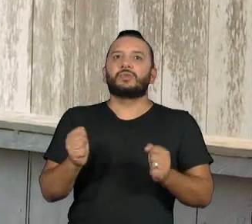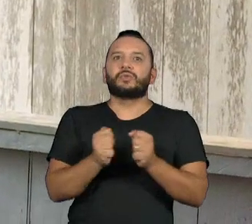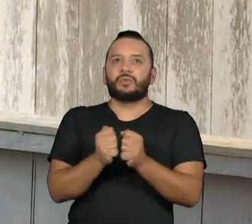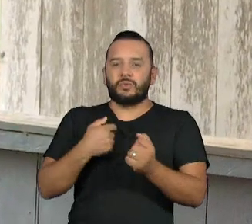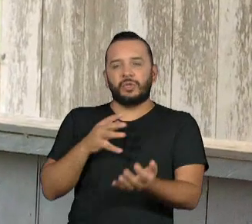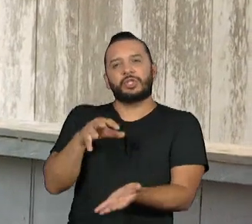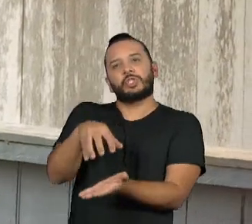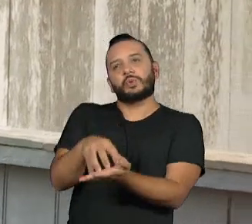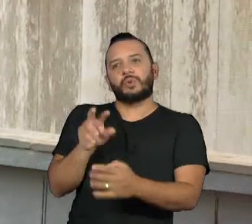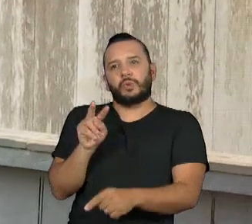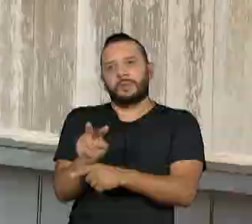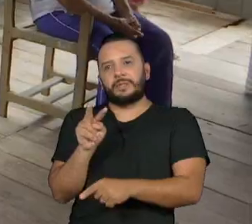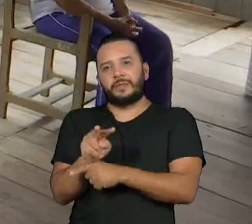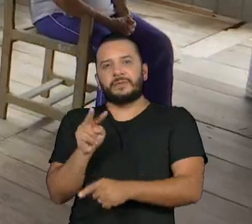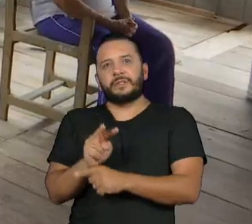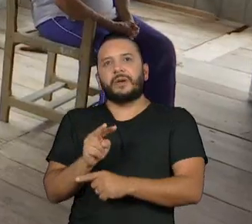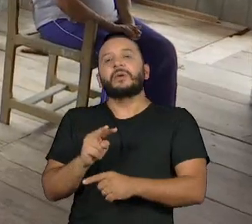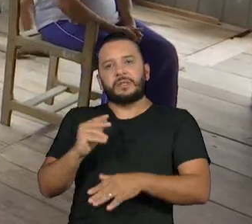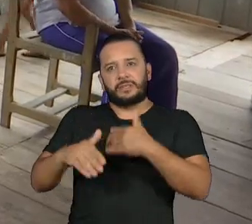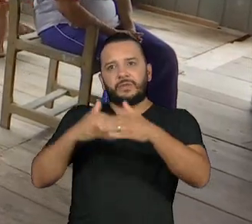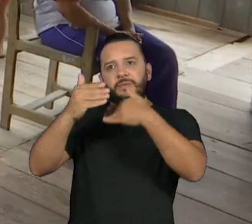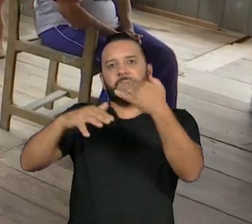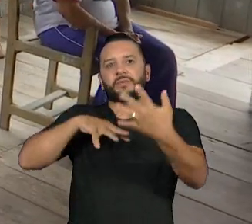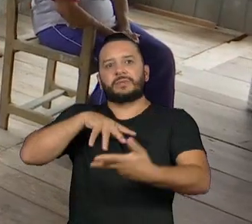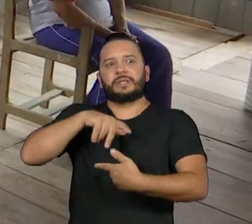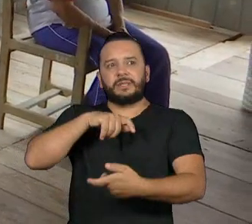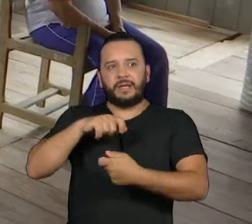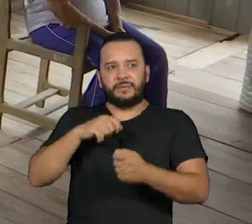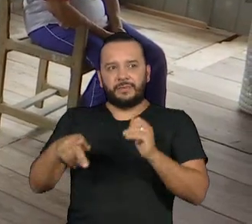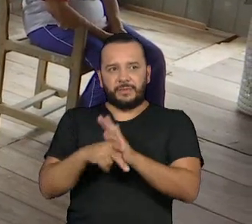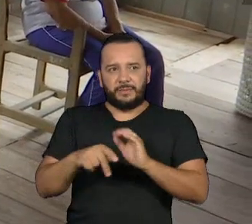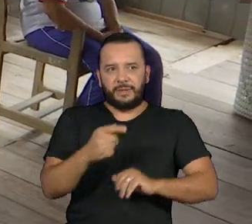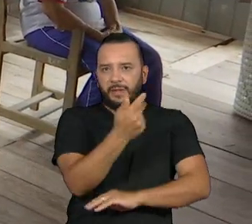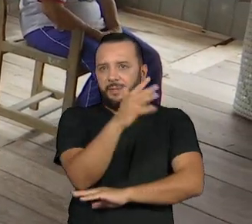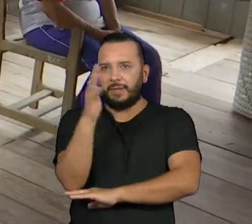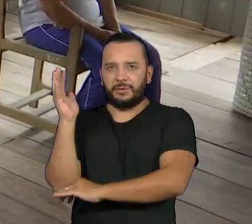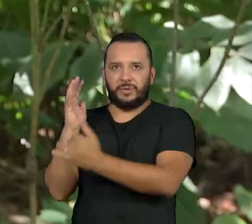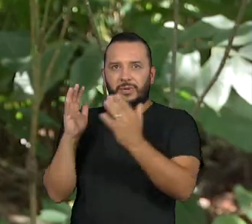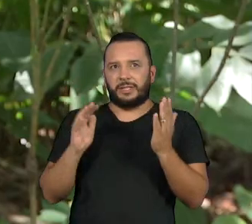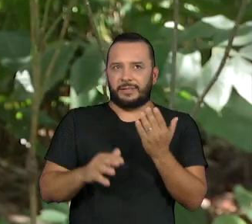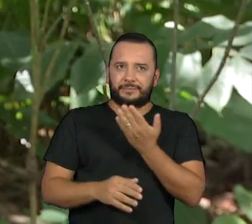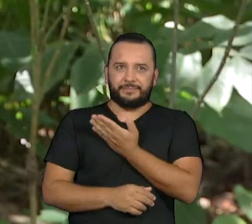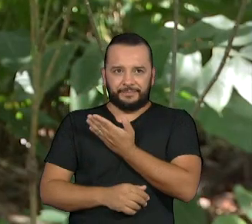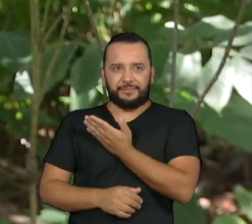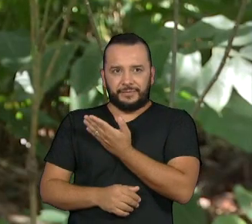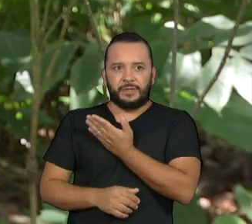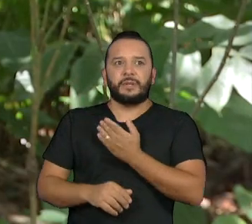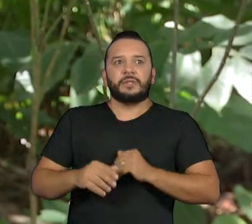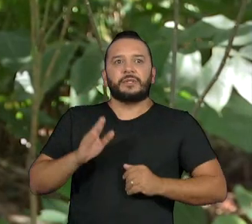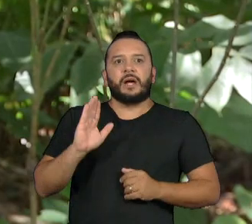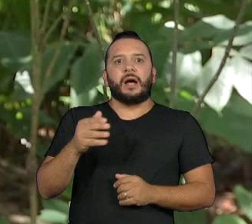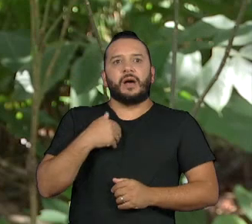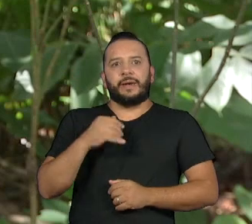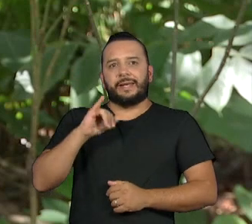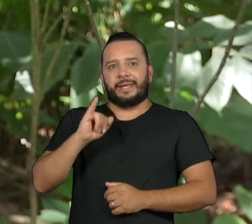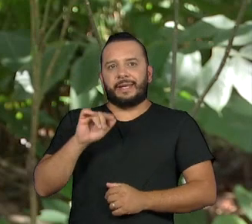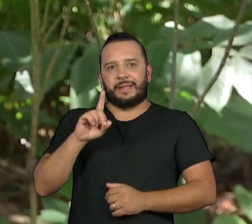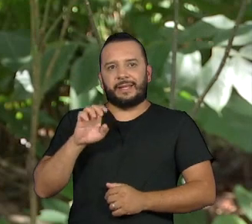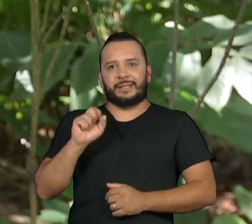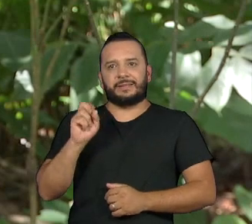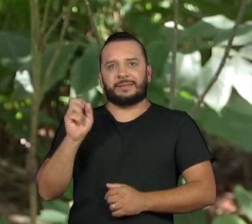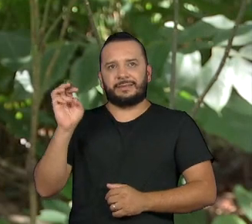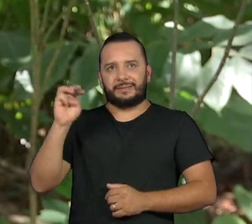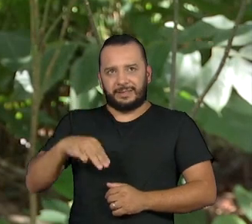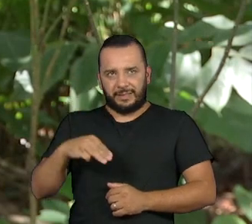de Conservação e Desenvolvimento Sustentável da Amazônia, o IDESAM. Quando a gente faz um reforço junto